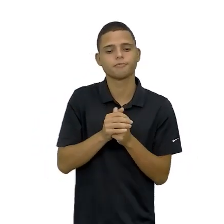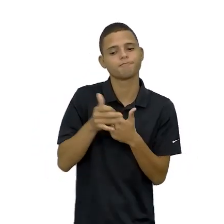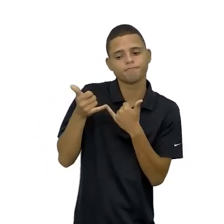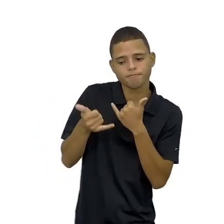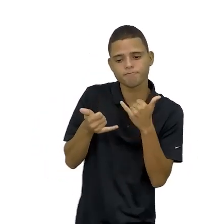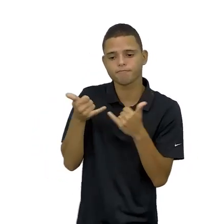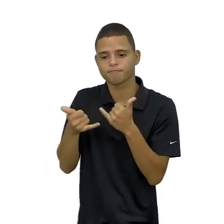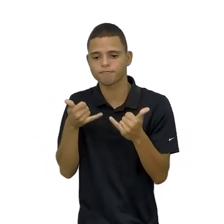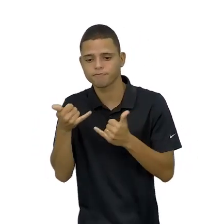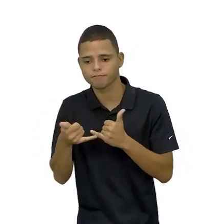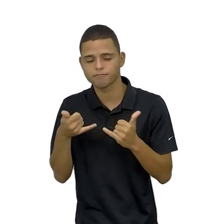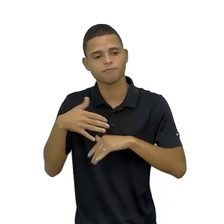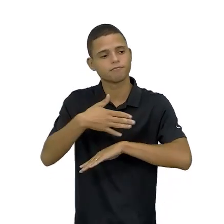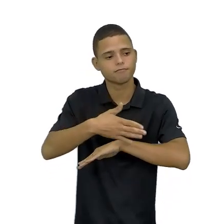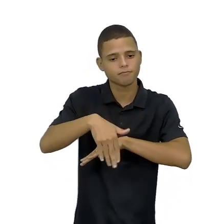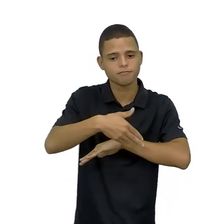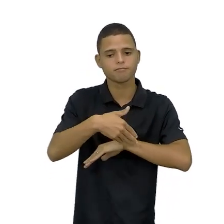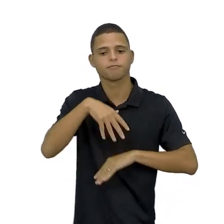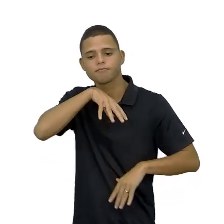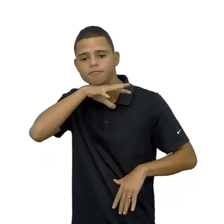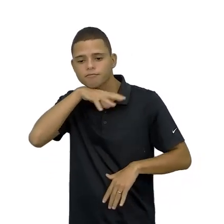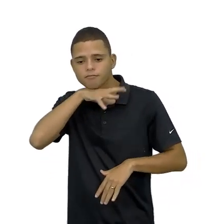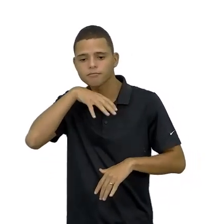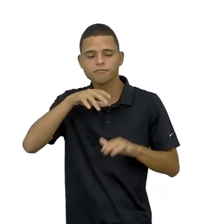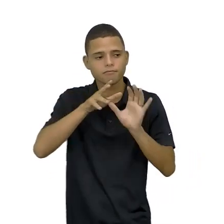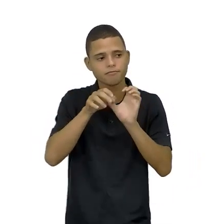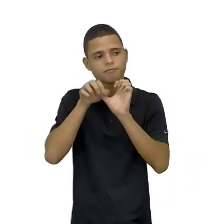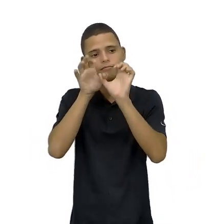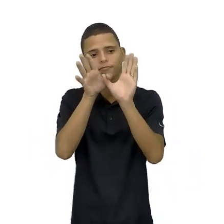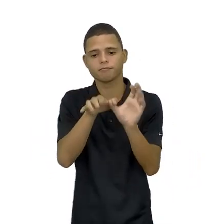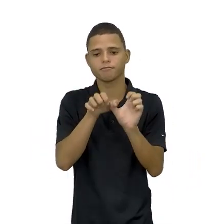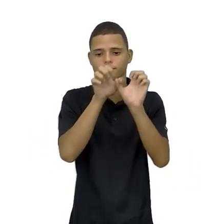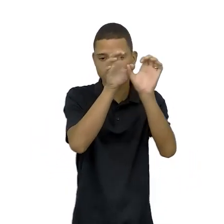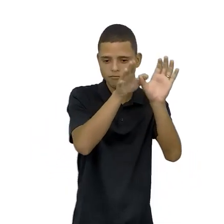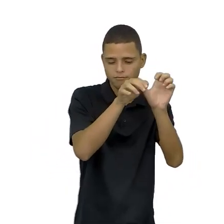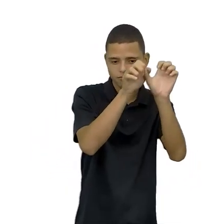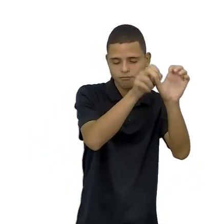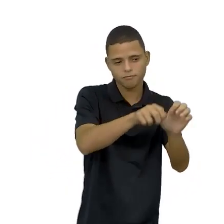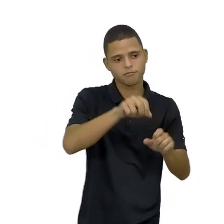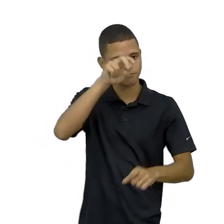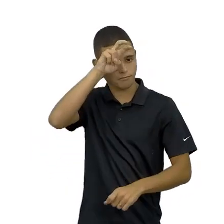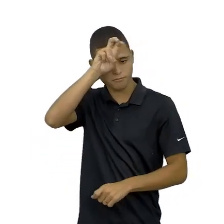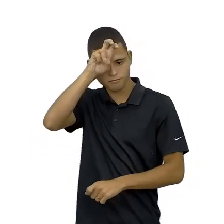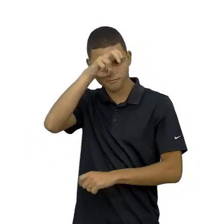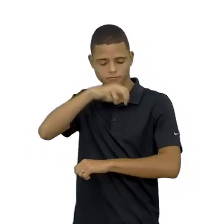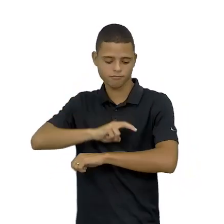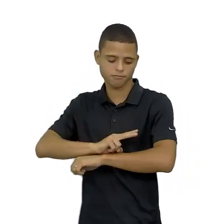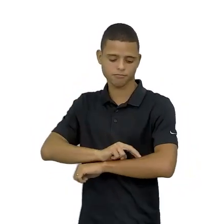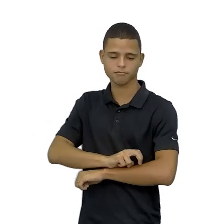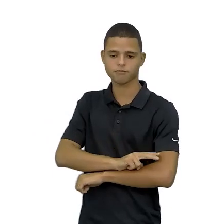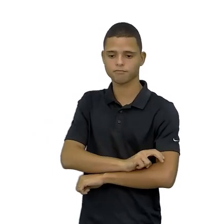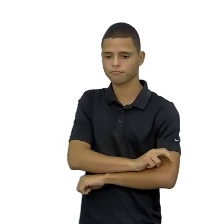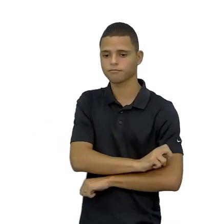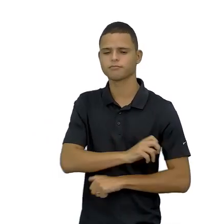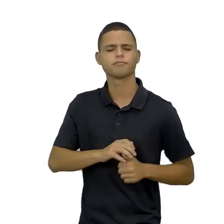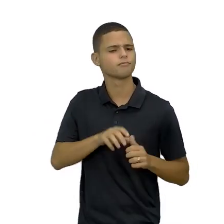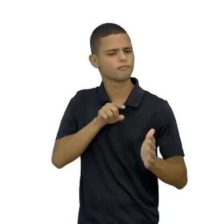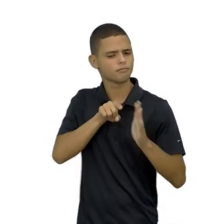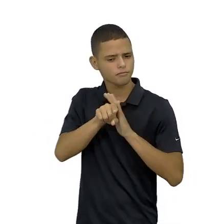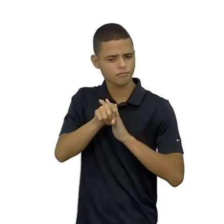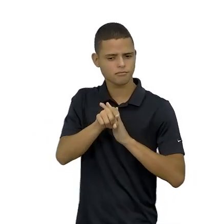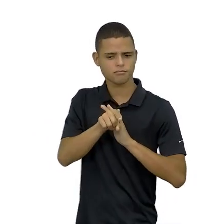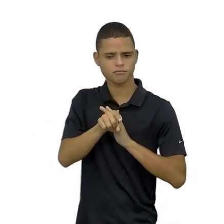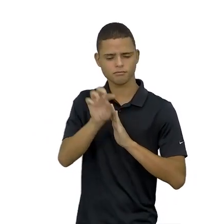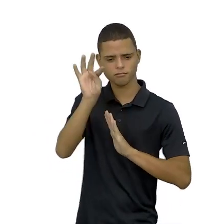com os seus amigos, os bichinhos, as aves e os insetos do bosque. Pergunta: esse